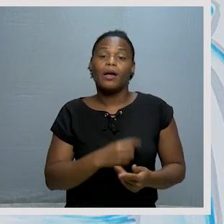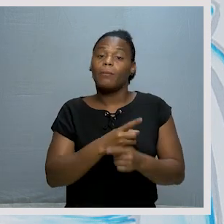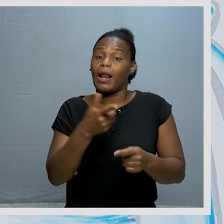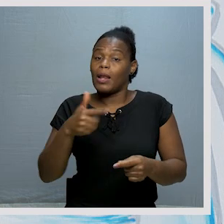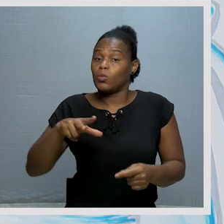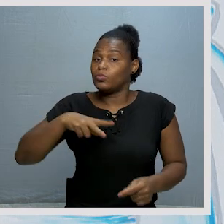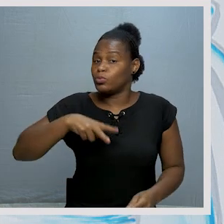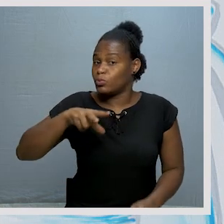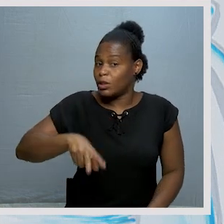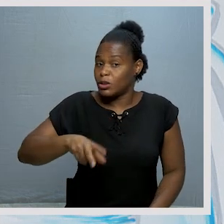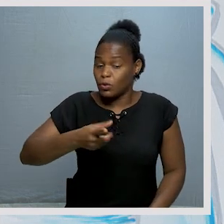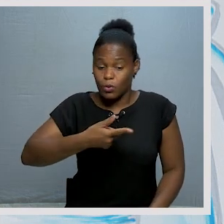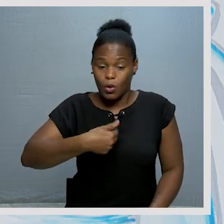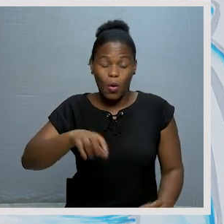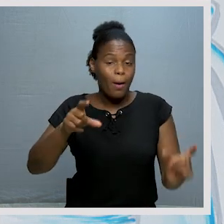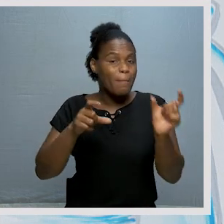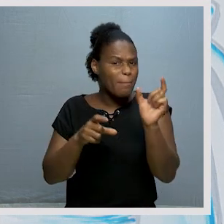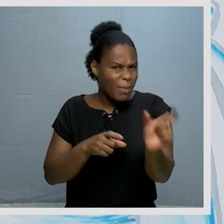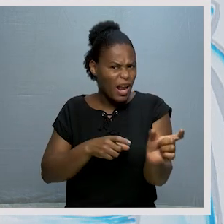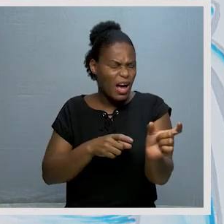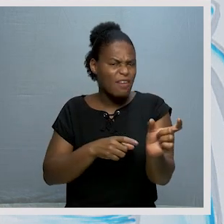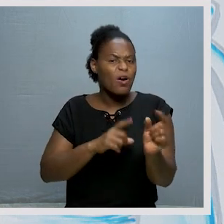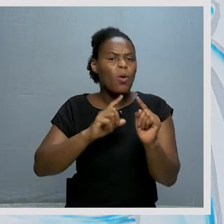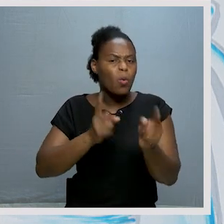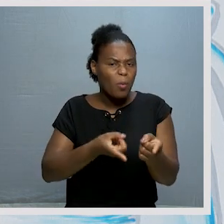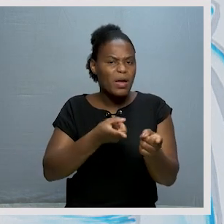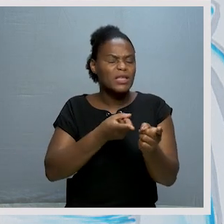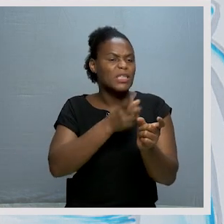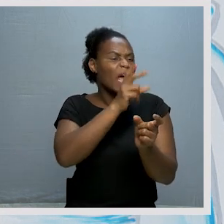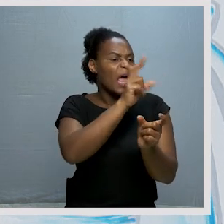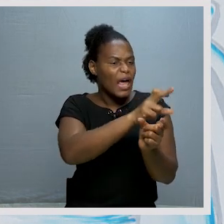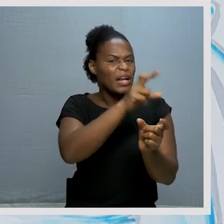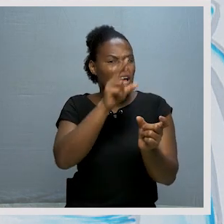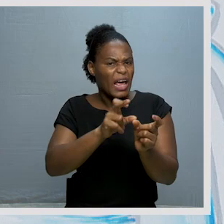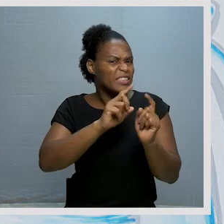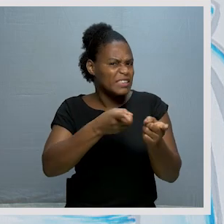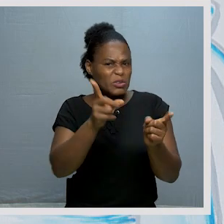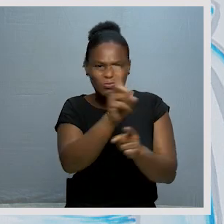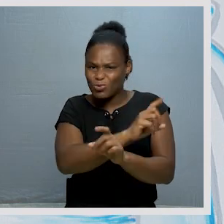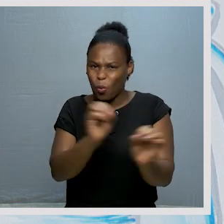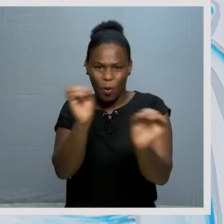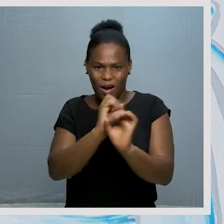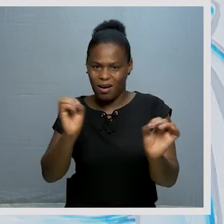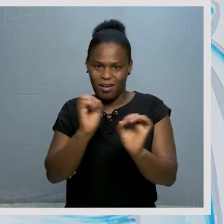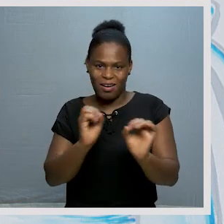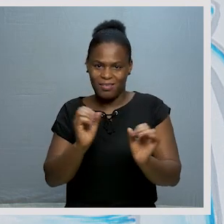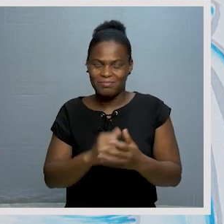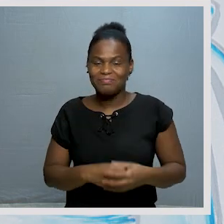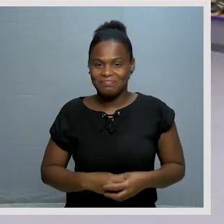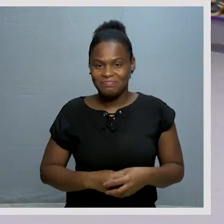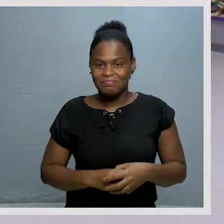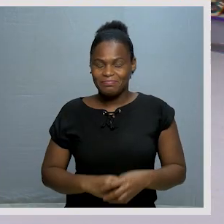língua portuguesa, nós não temos nenhuma palavra que começa com 2 R's no início. Não